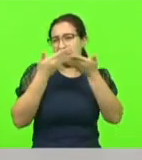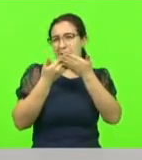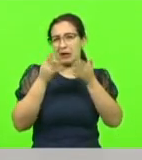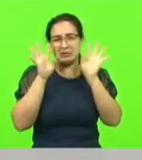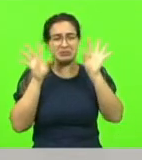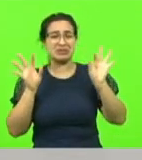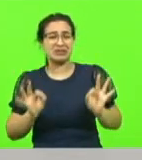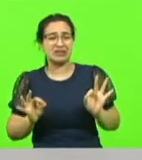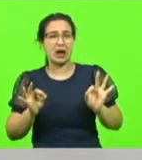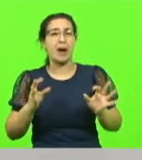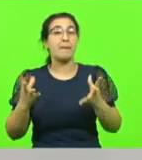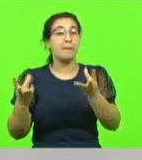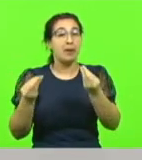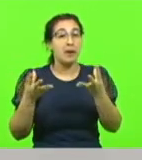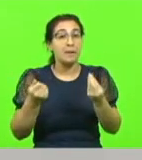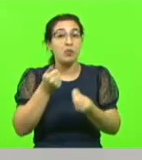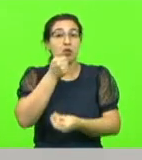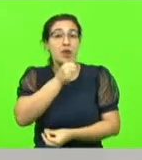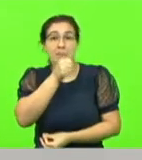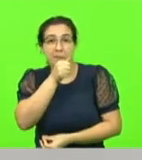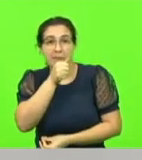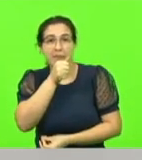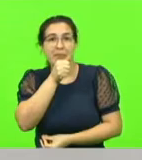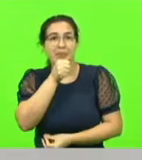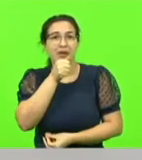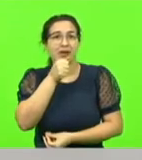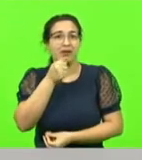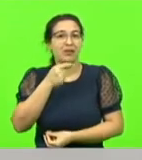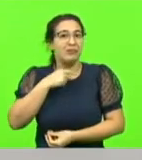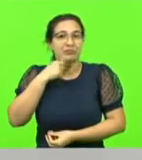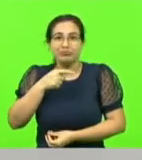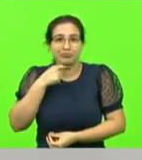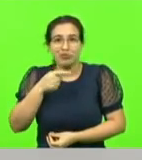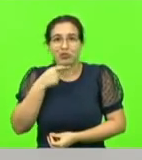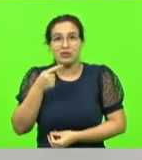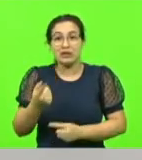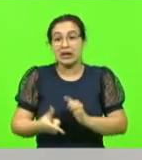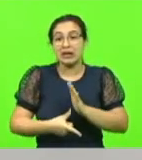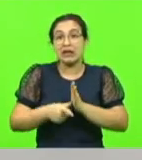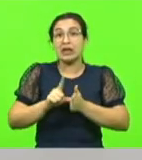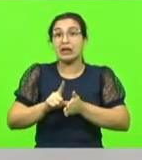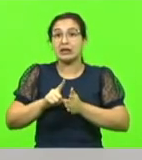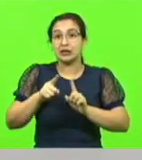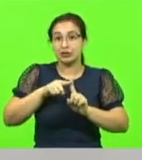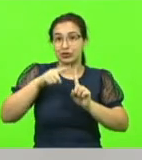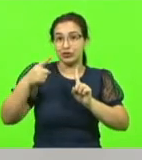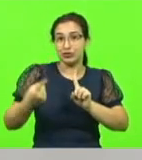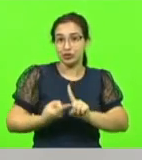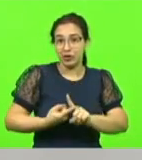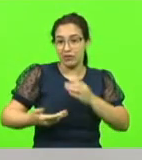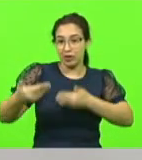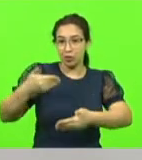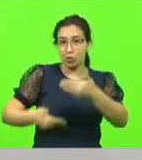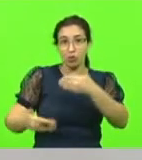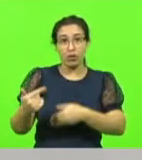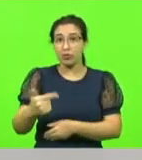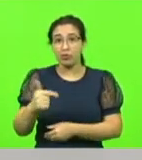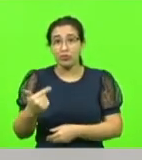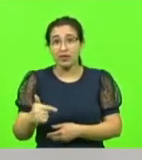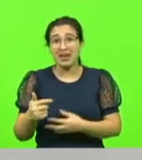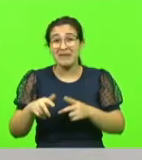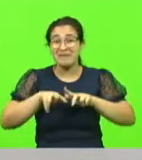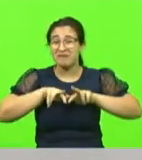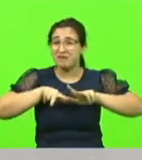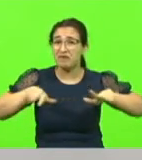muitas mães, elas não conseguem fazer o pré-natal. Das milhares de mães sem alimentação decente